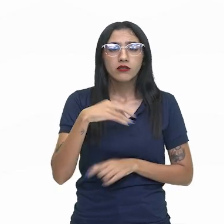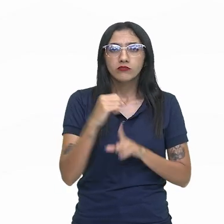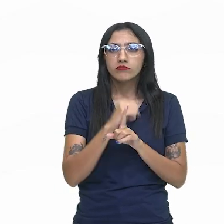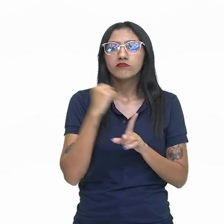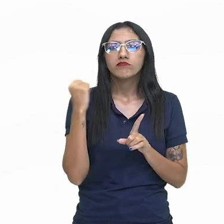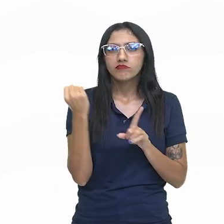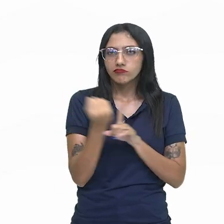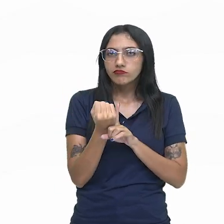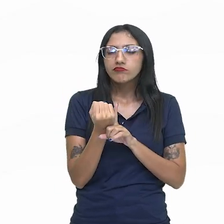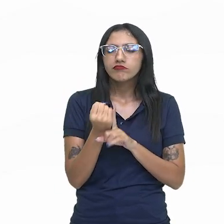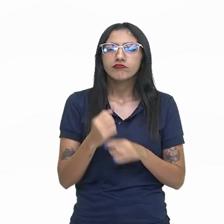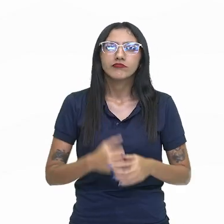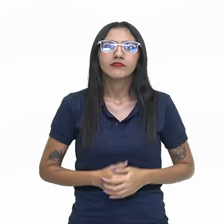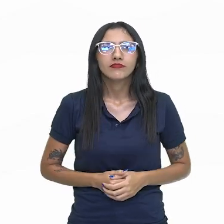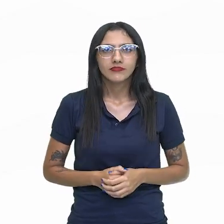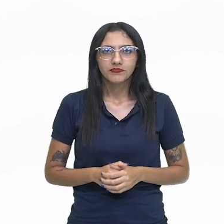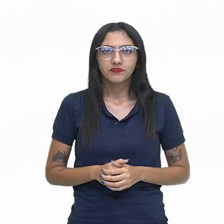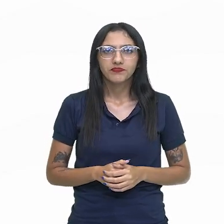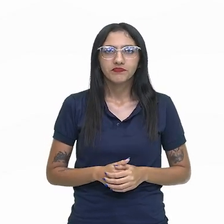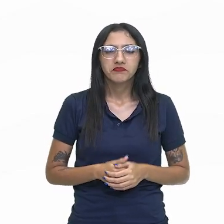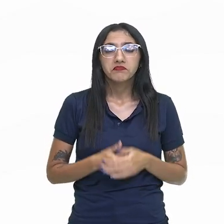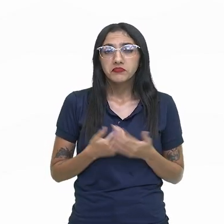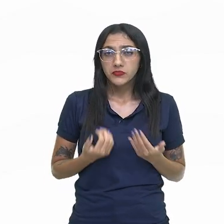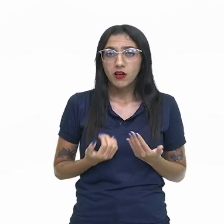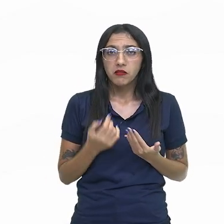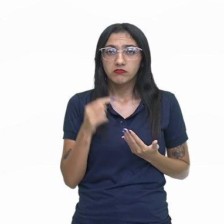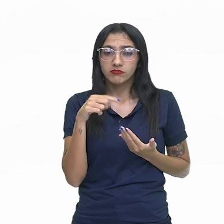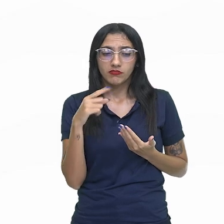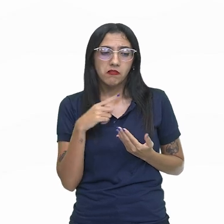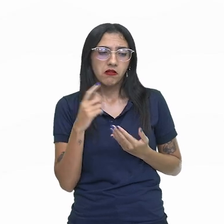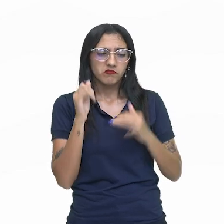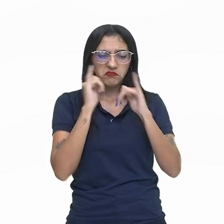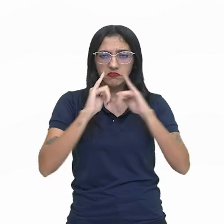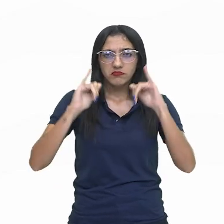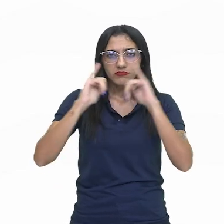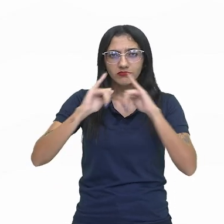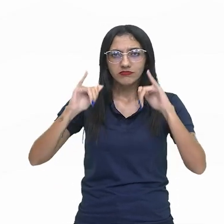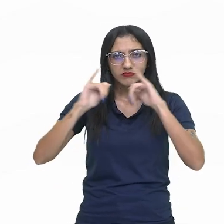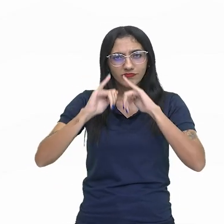geral. Né? A notícia, muitas vezes, ela